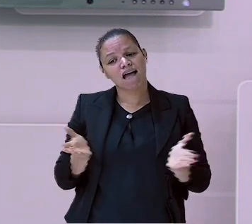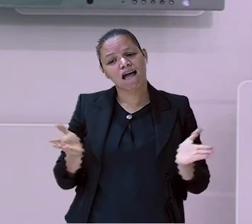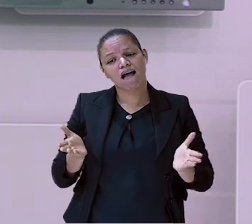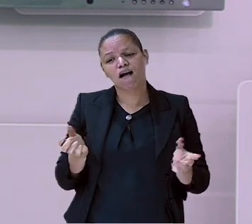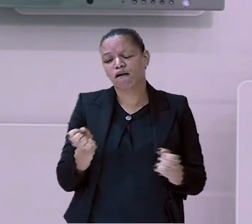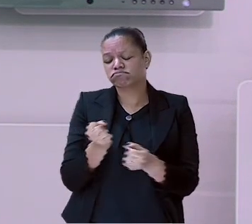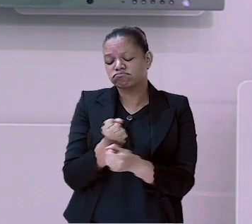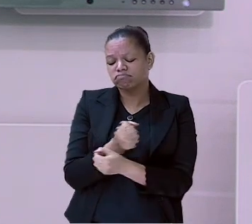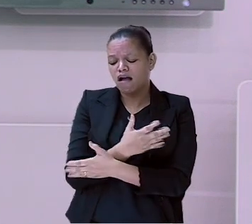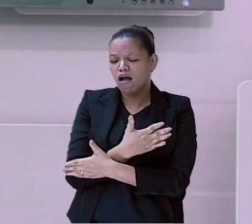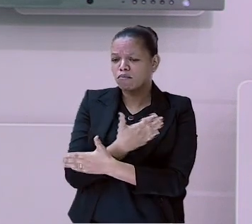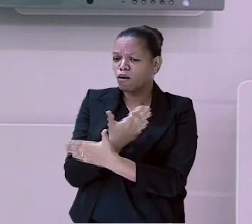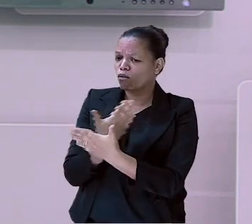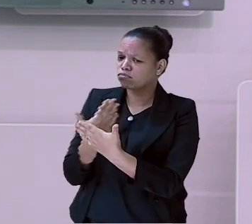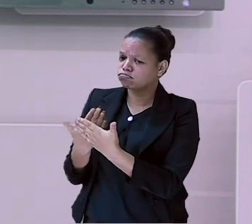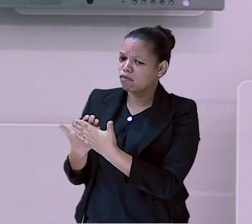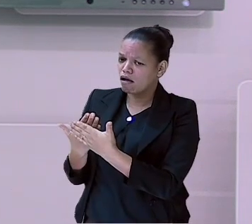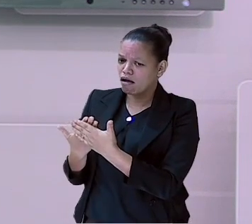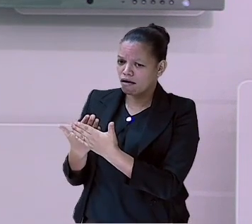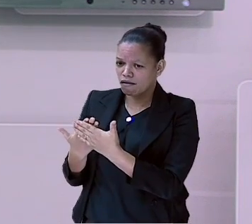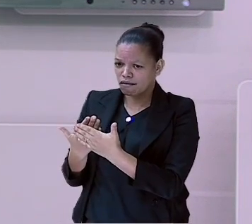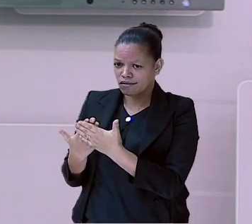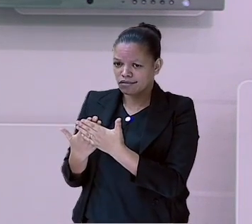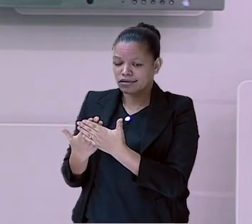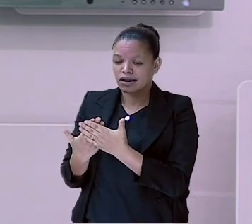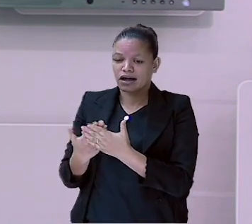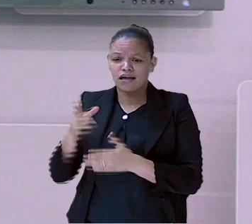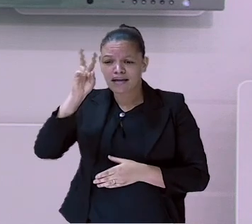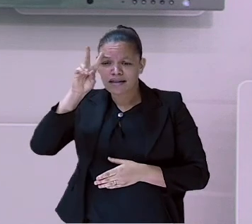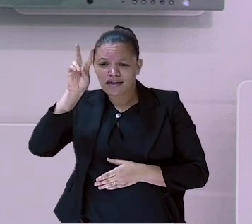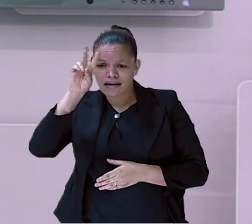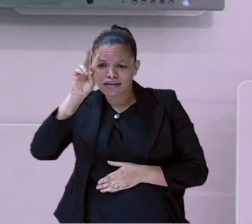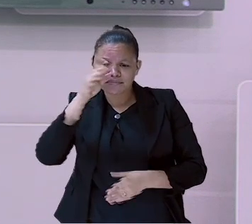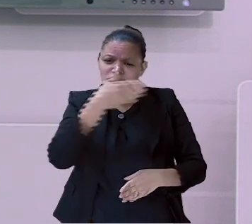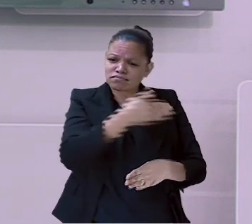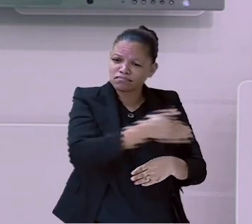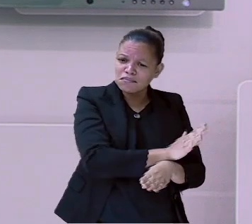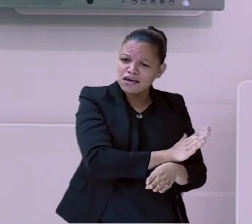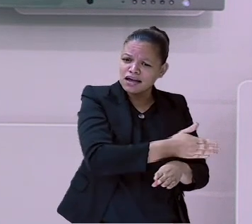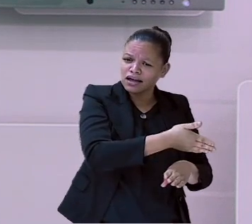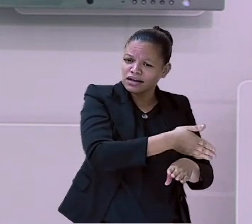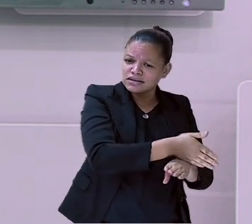a nossa aula de hoje, ok? E para